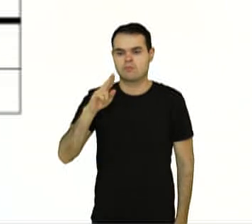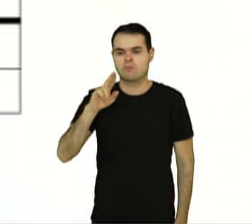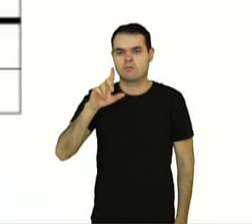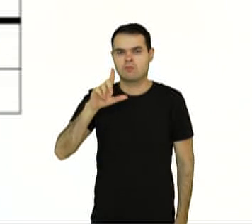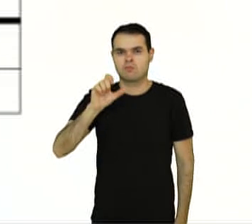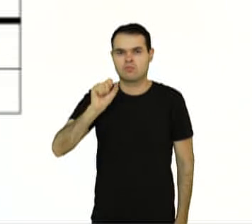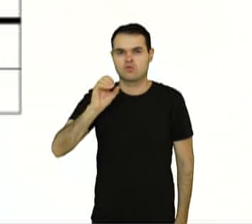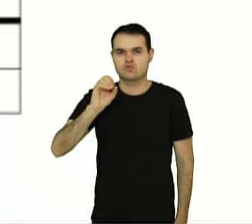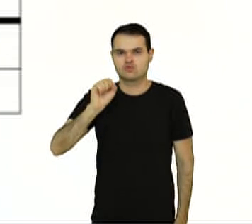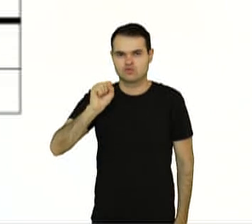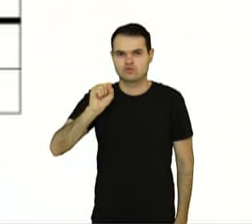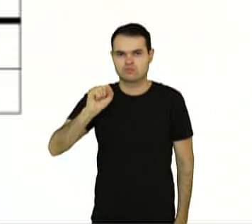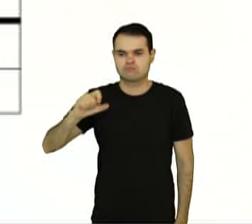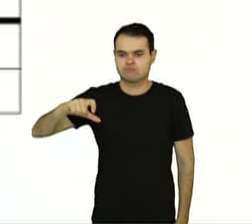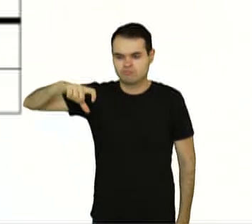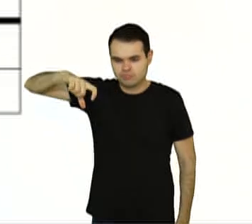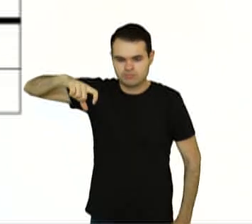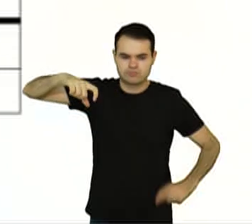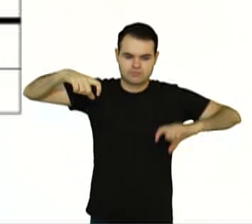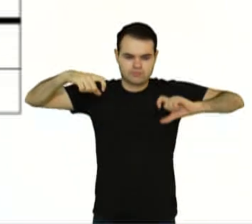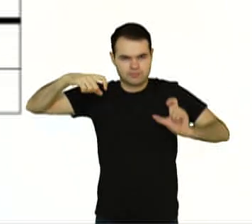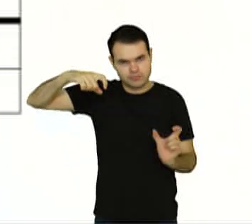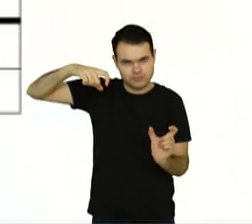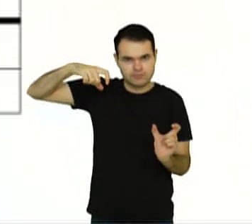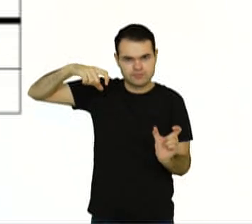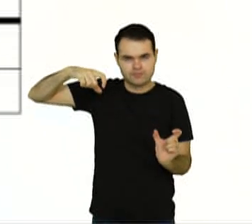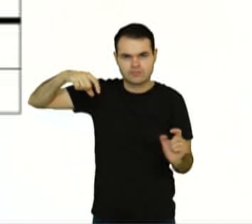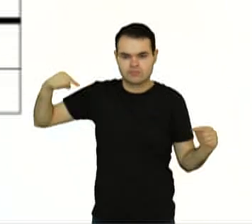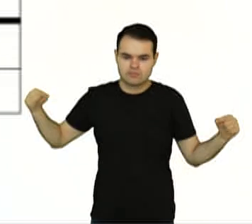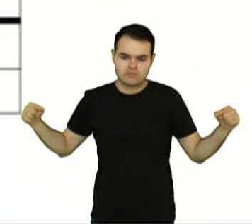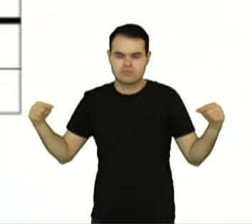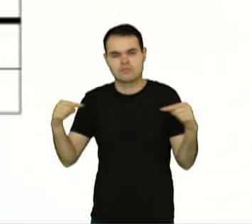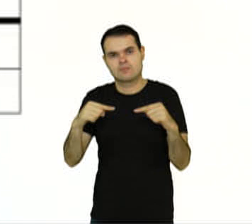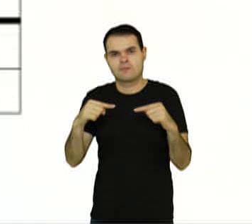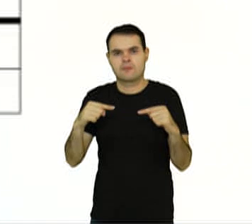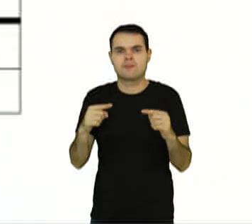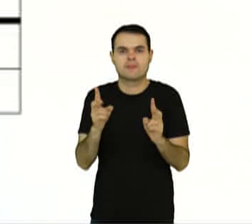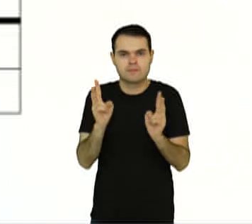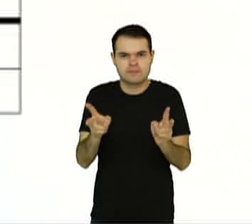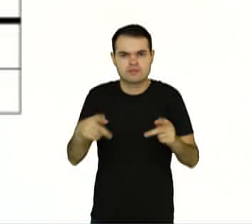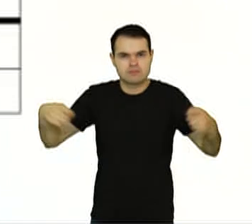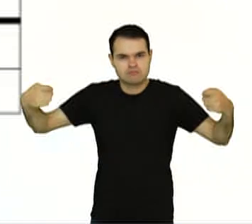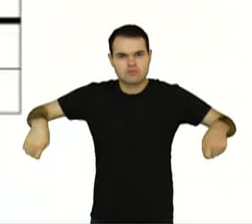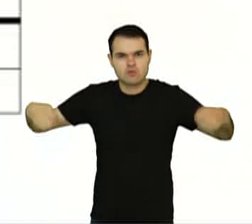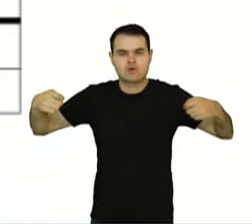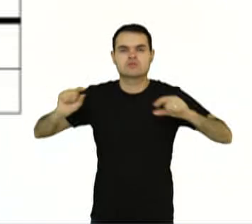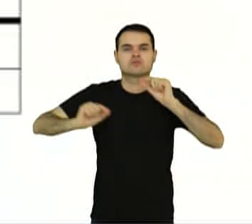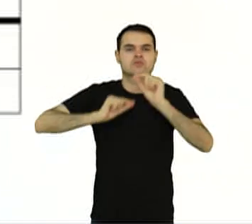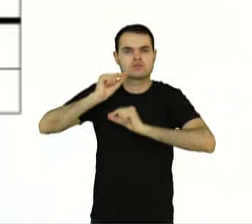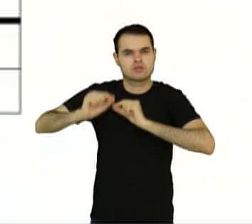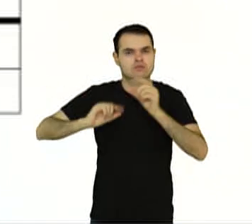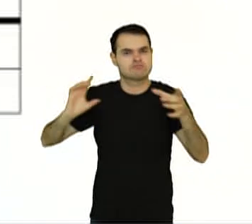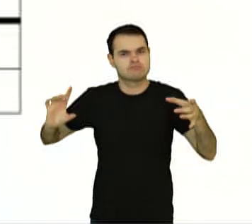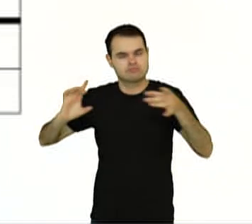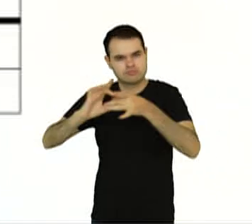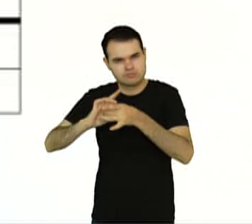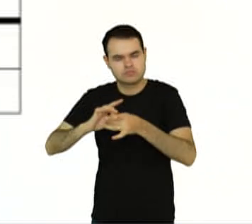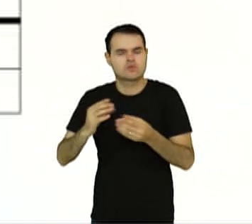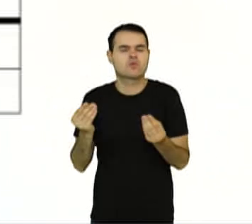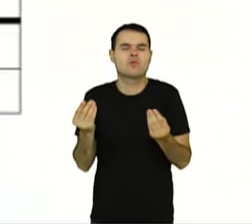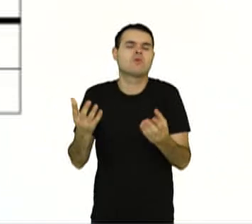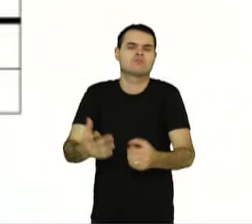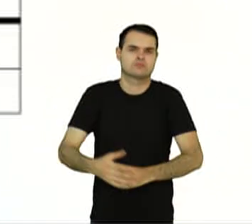movimentam em sentidos contrários, um em direção ao outro sobre a mesma corda, que pode ser considerado ideal.